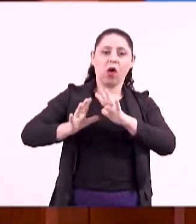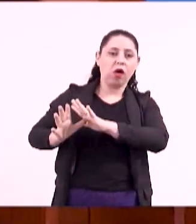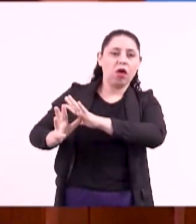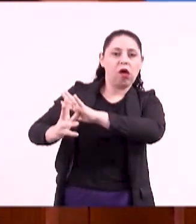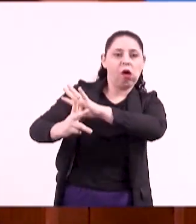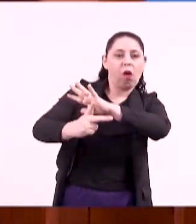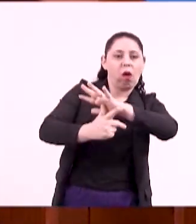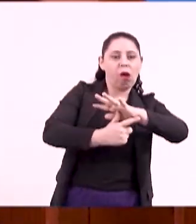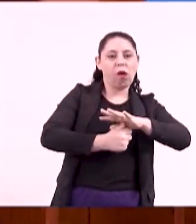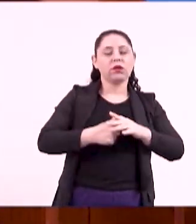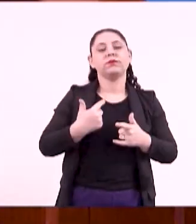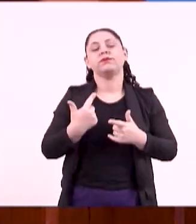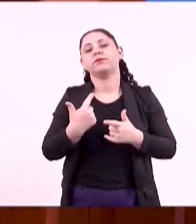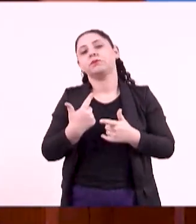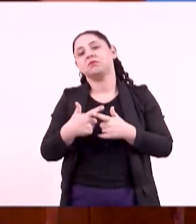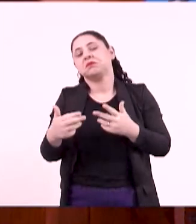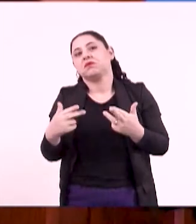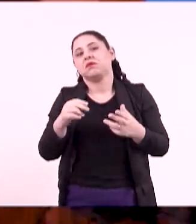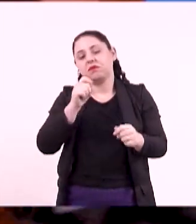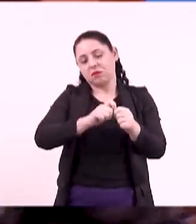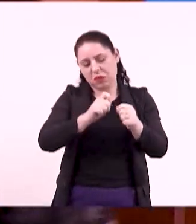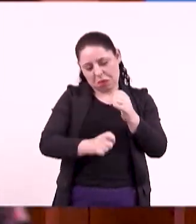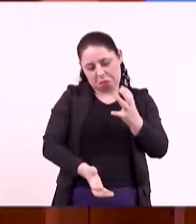roubando coisas, colocando fogo